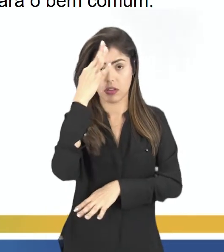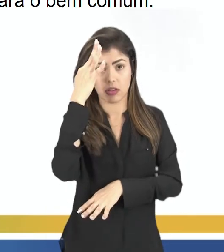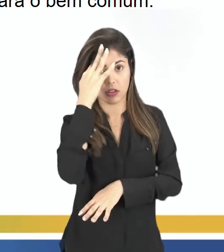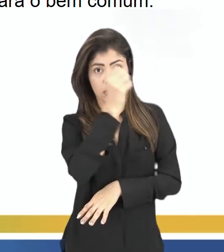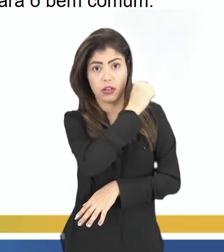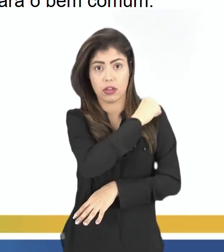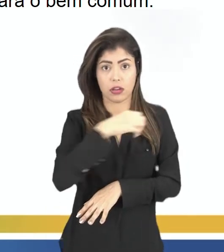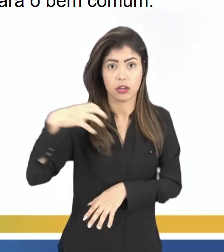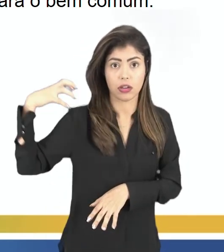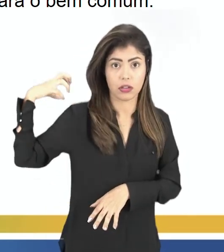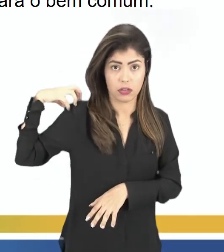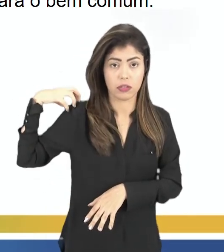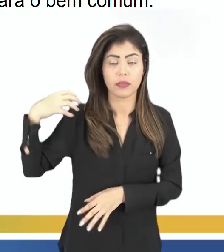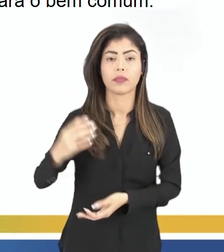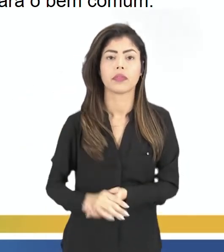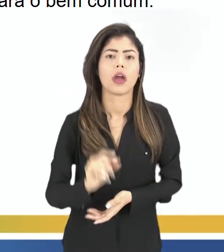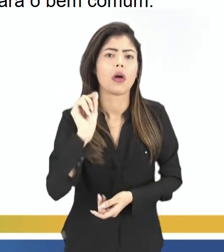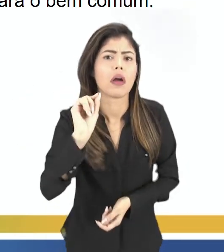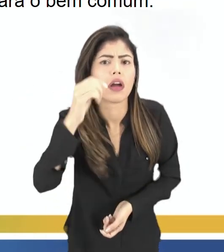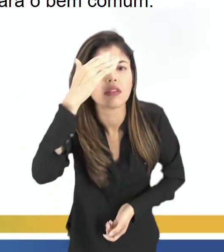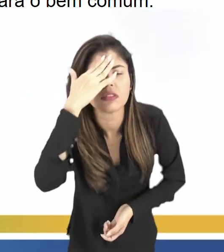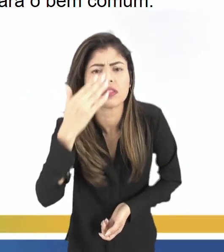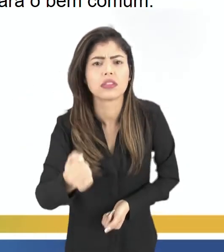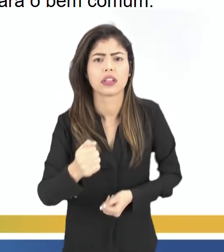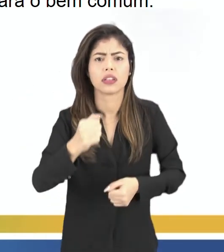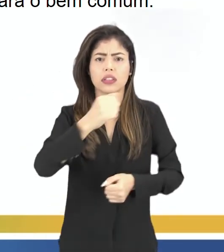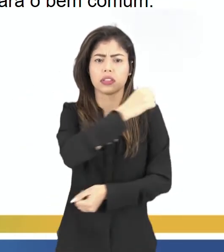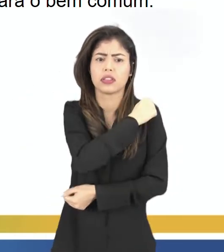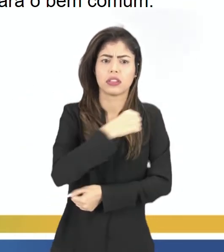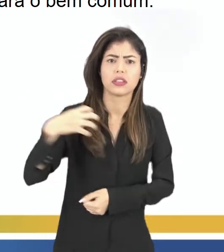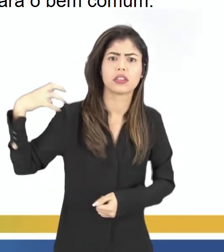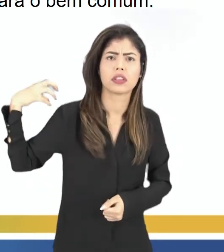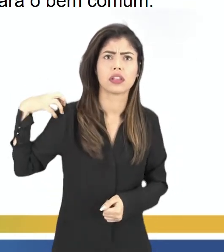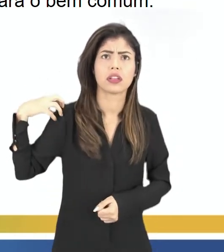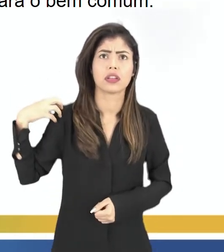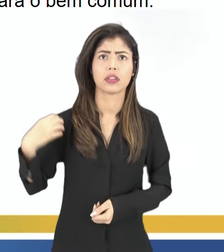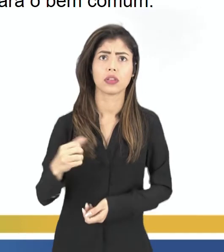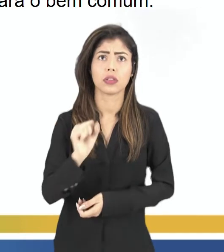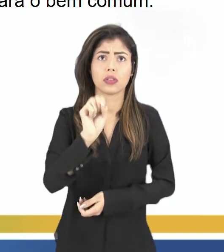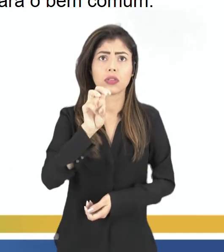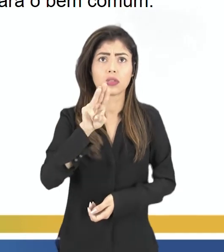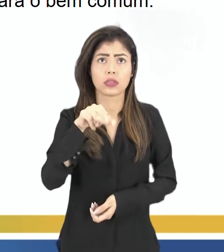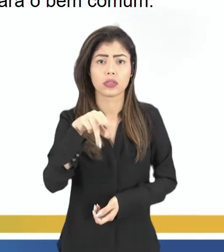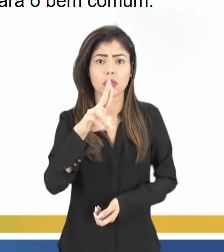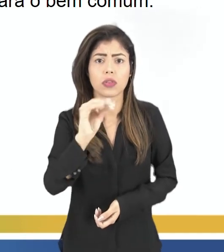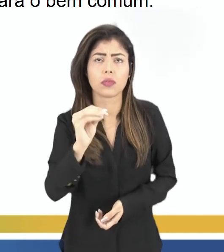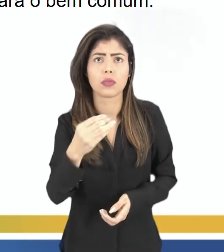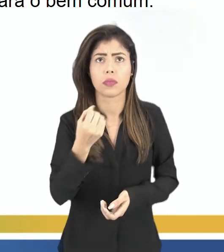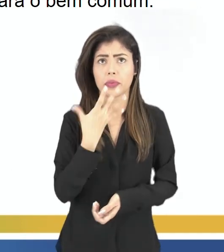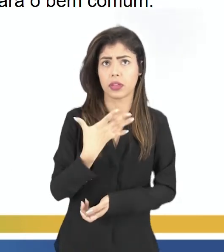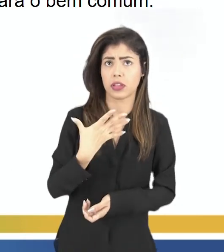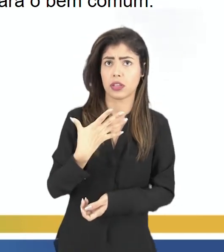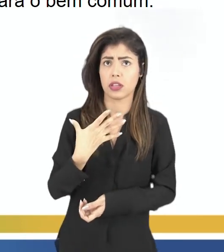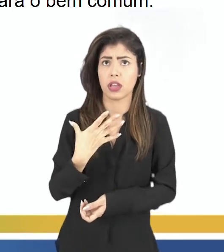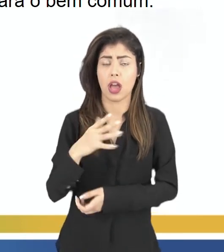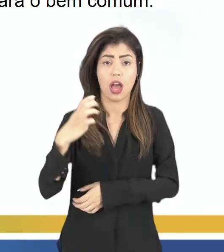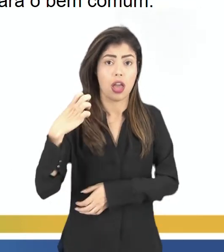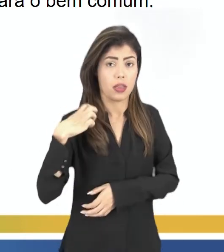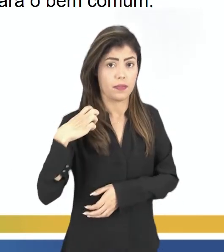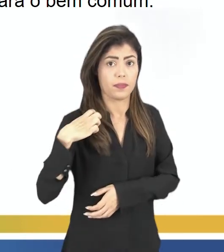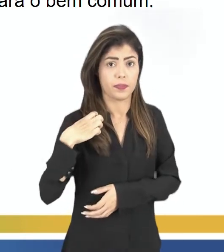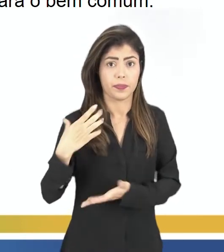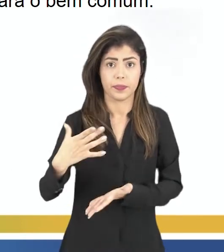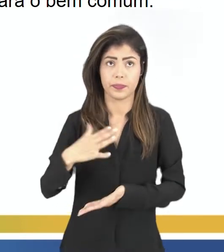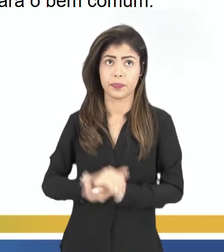de Aristóteles. O que que eu sei de Aristóteles? Olha, o sumo bem me remete à ética. Eu já vou ligando